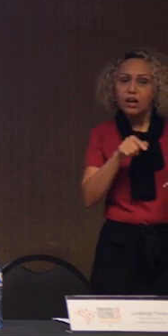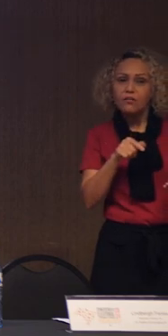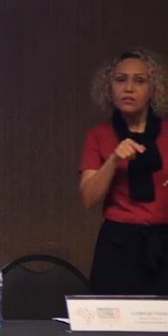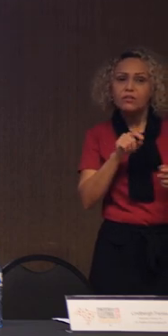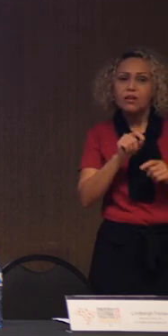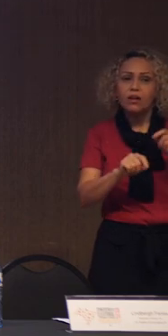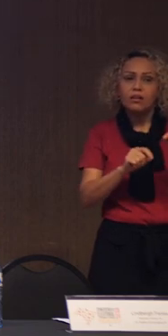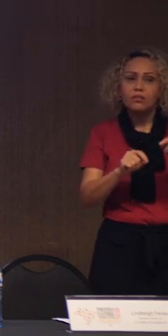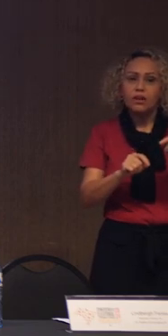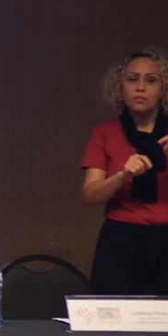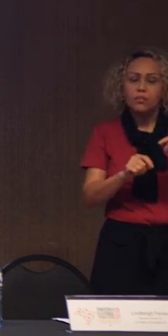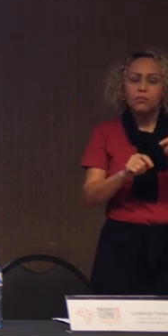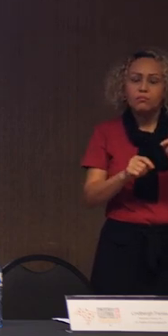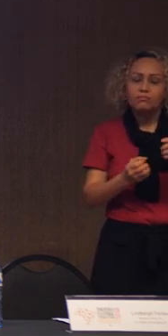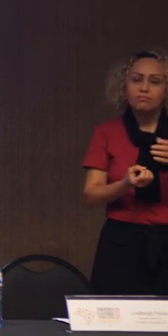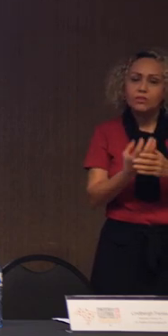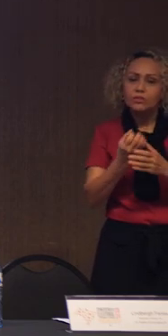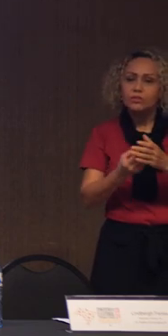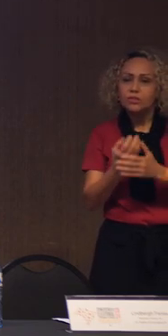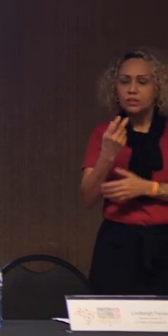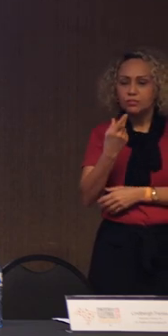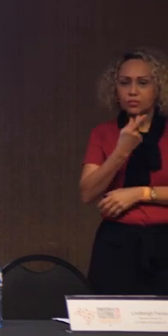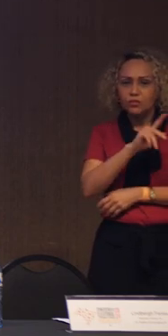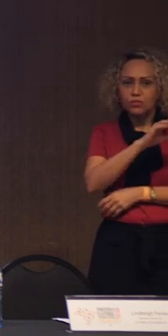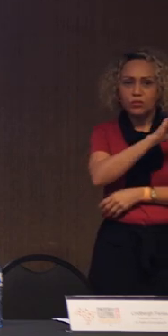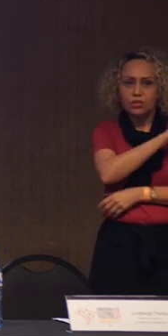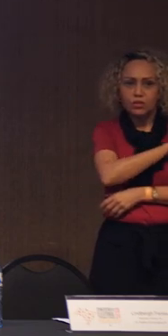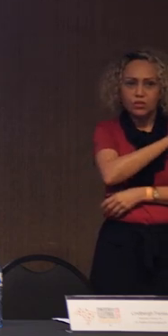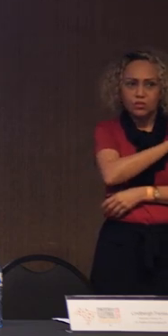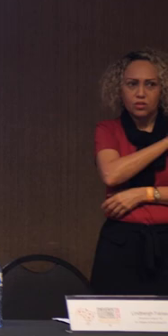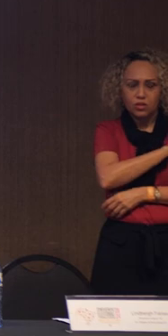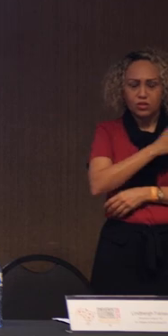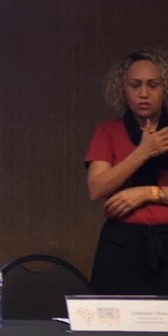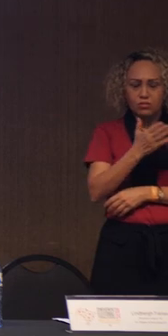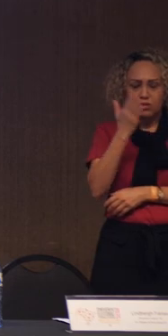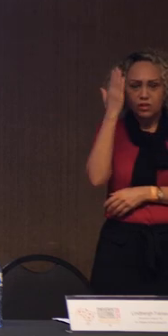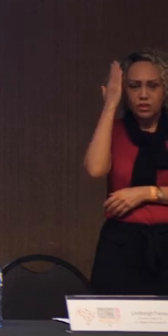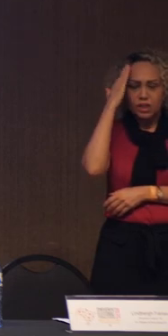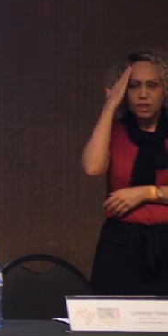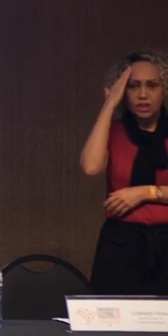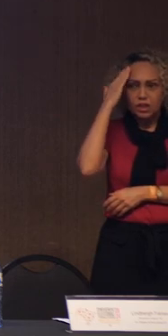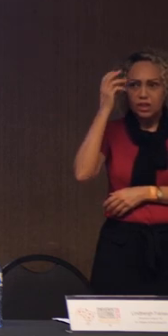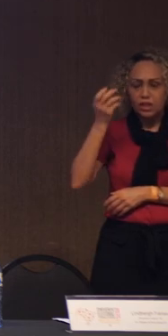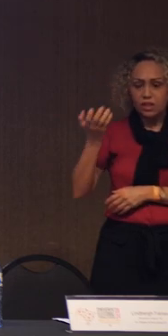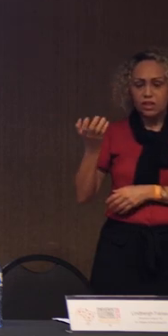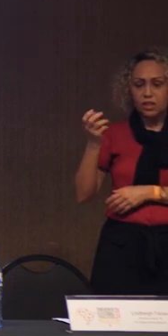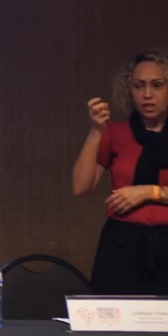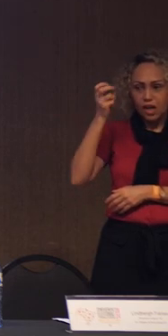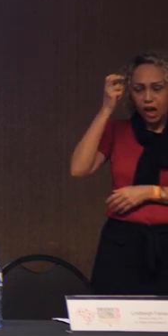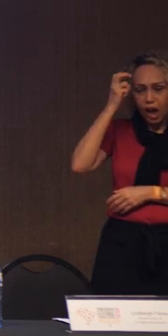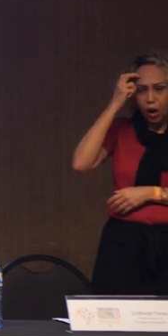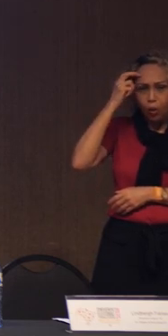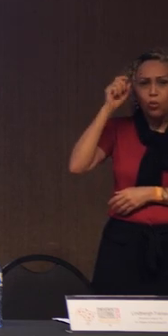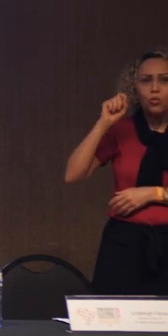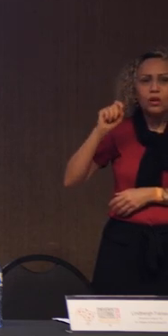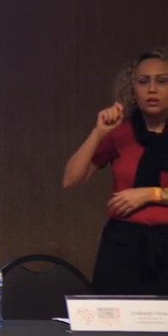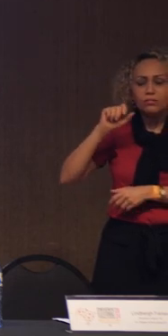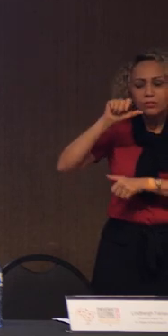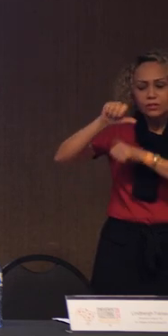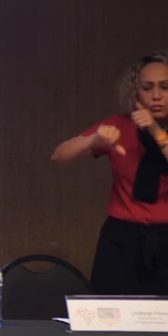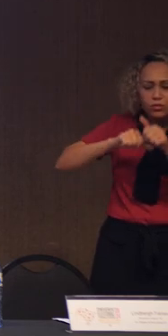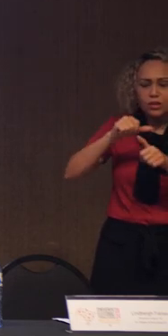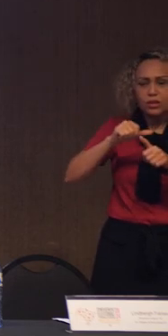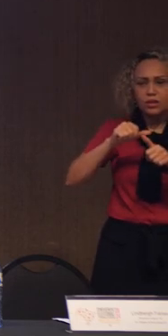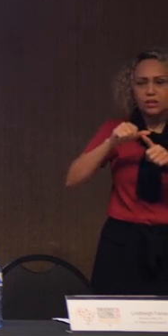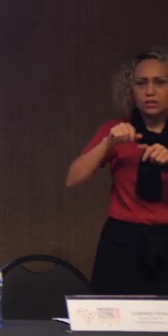Nós queremos produzir para o Rio de Janeiro. Então, é entender que a mudança tem que ser cultural, mas a mudança é cultural, é econômica.